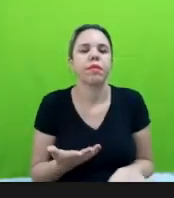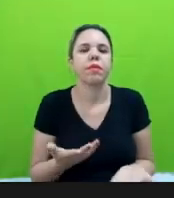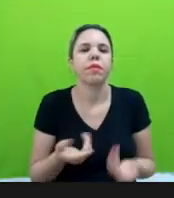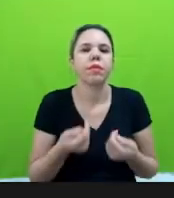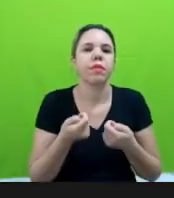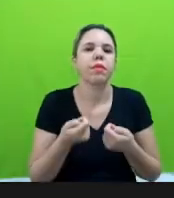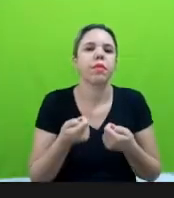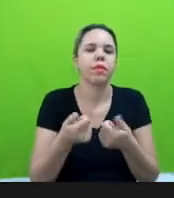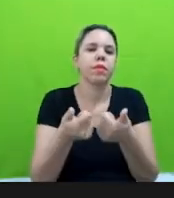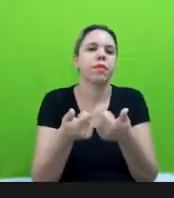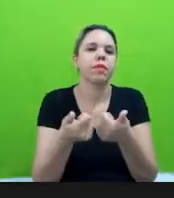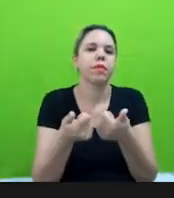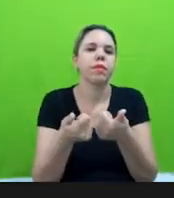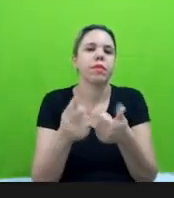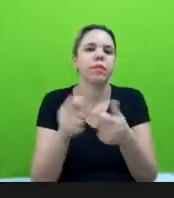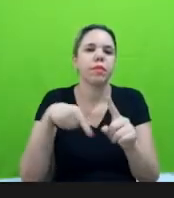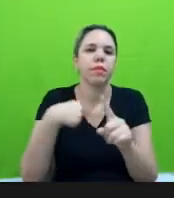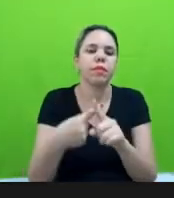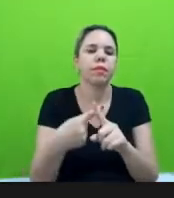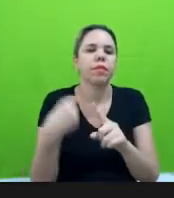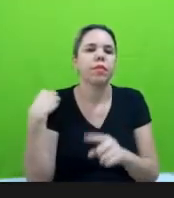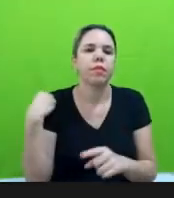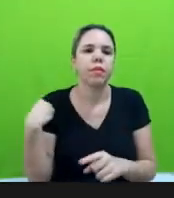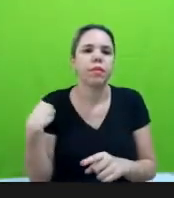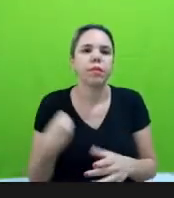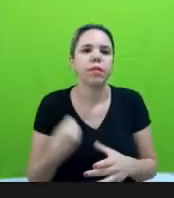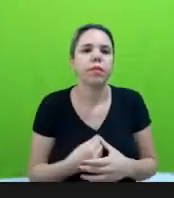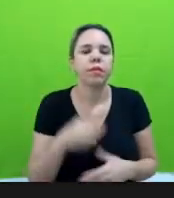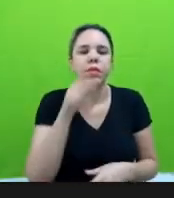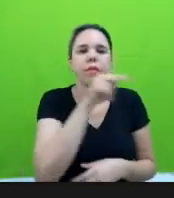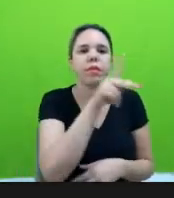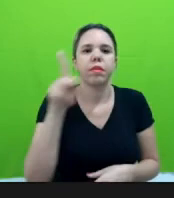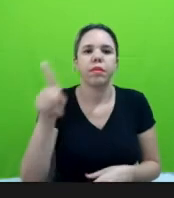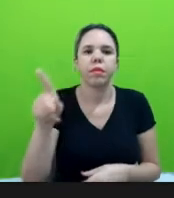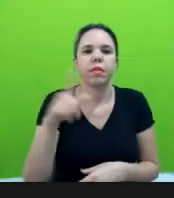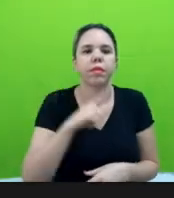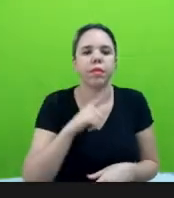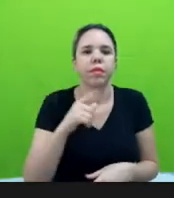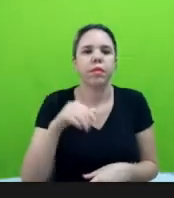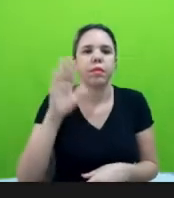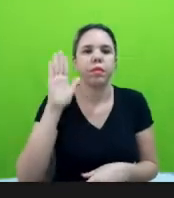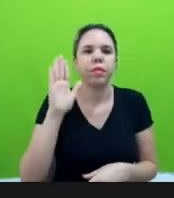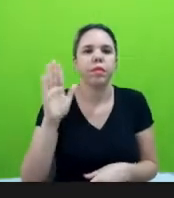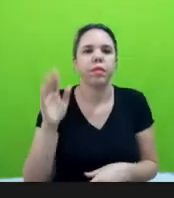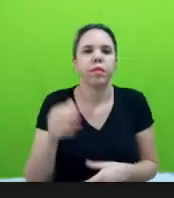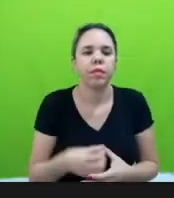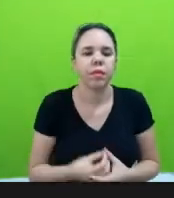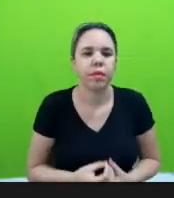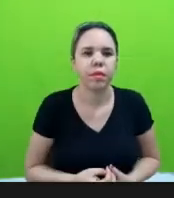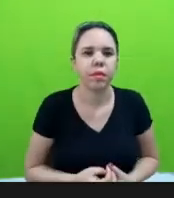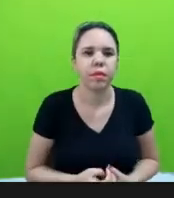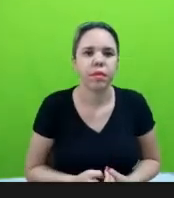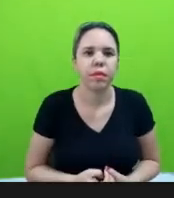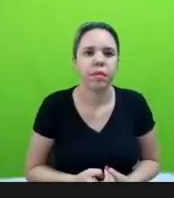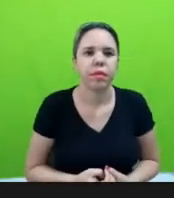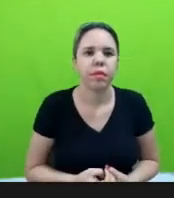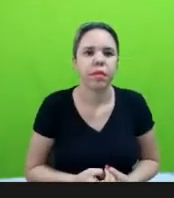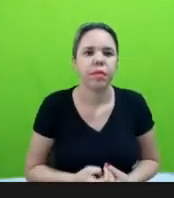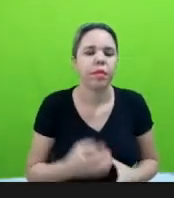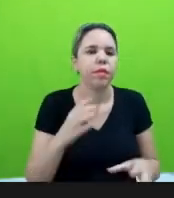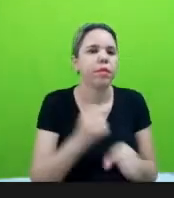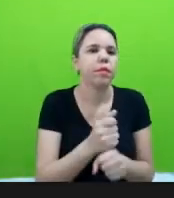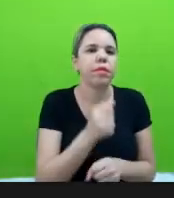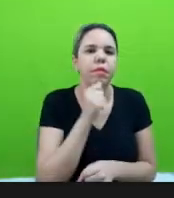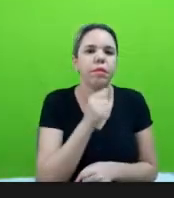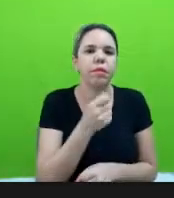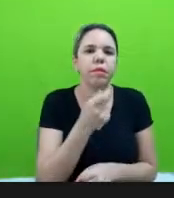benefício a mais para os professores tem um efeito, né? Às vezes não é tão matemático assim, como o Paulo